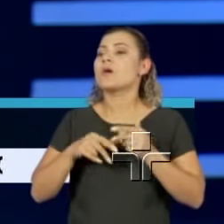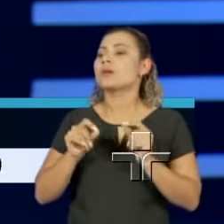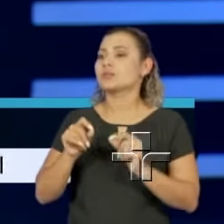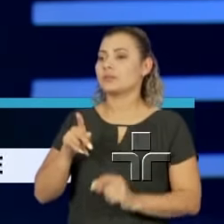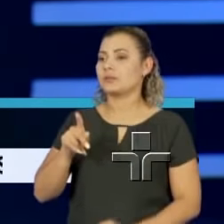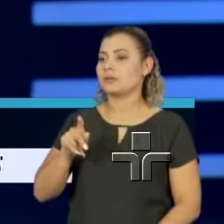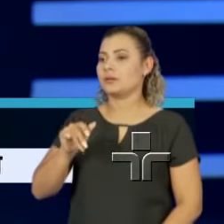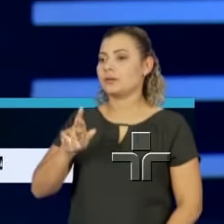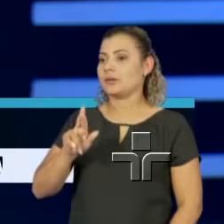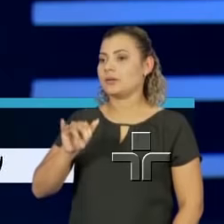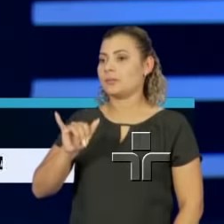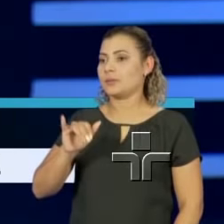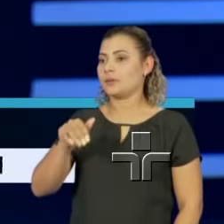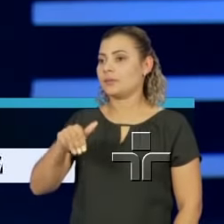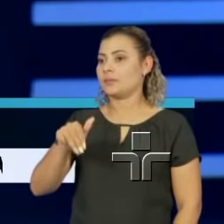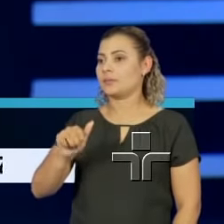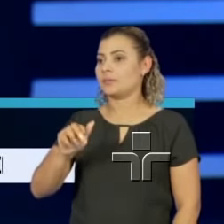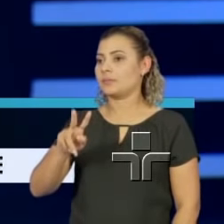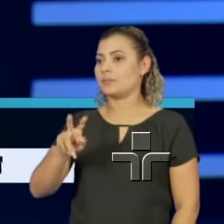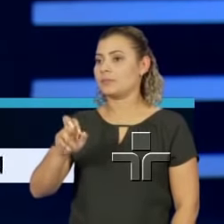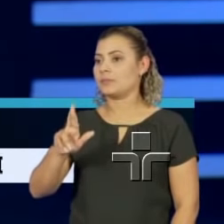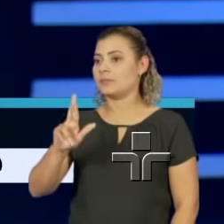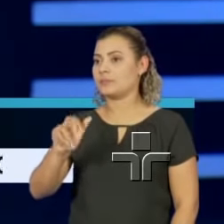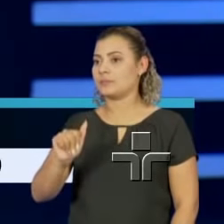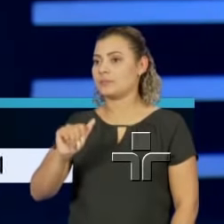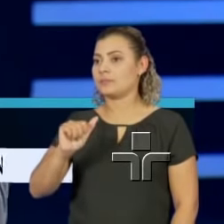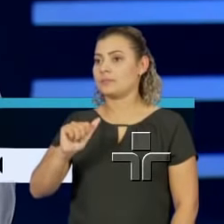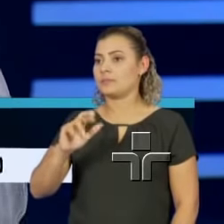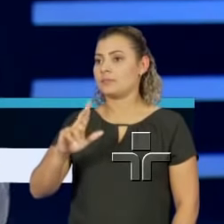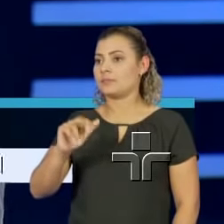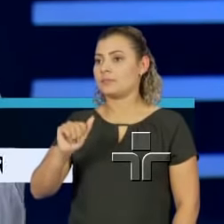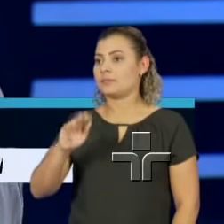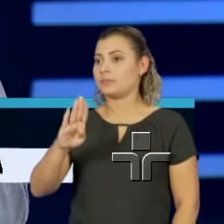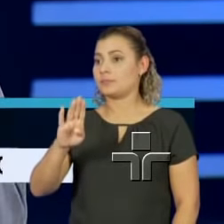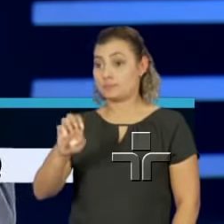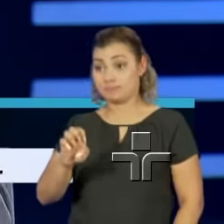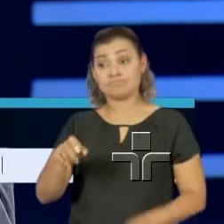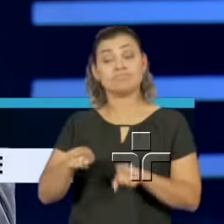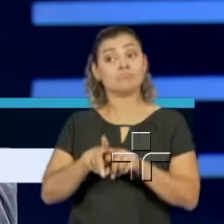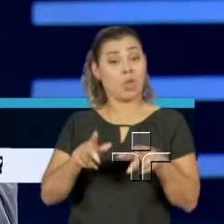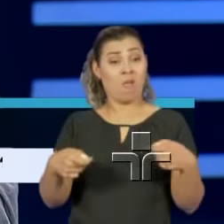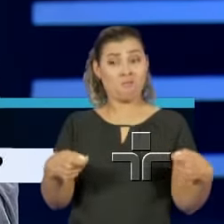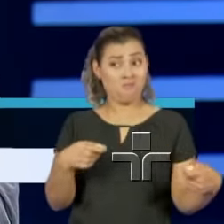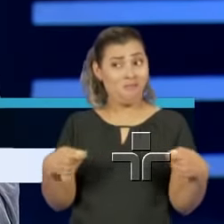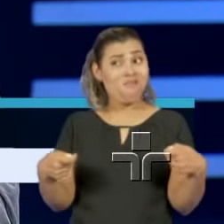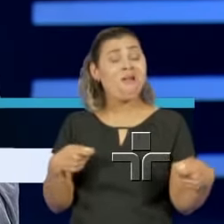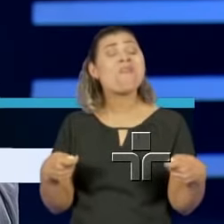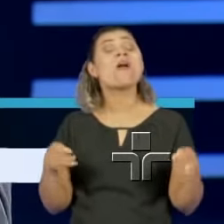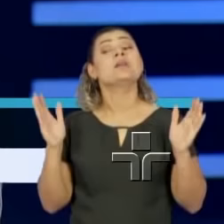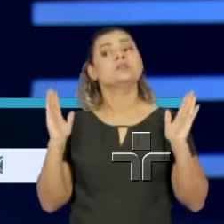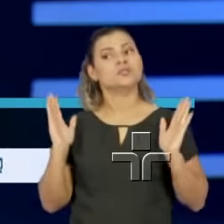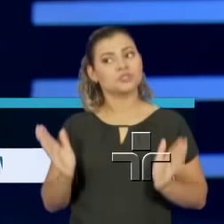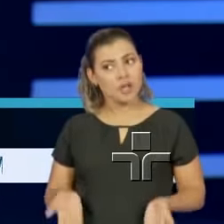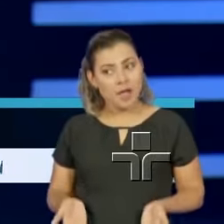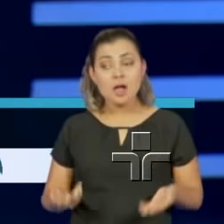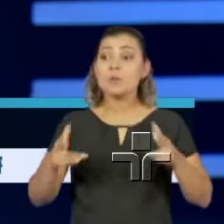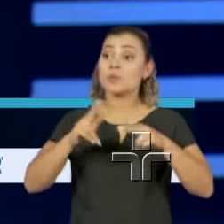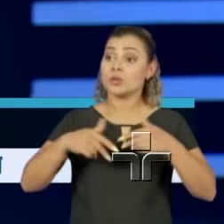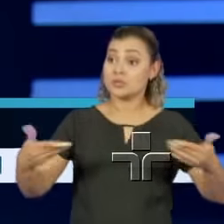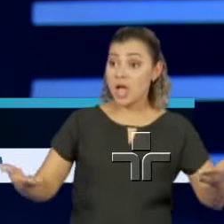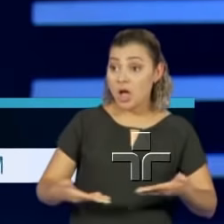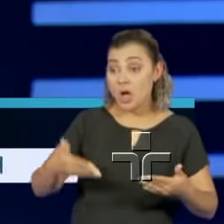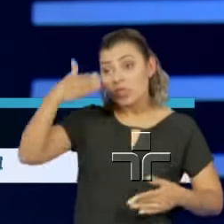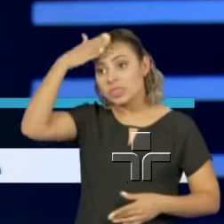nos quase 10 anos de combate na Síria. Nós estamos com o Estado Islâmico que está ali querendo se reerguer, não é? Nós temos